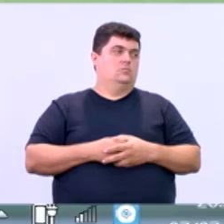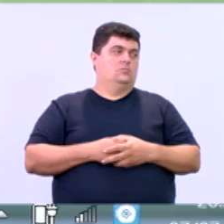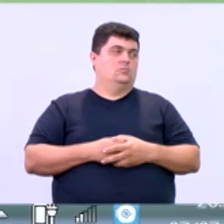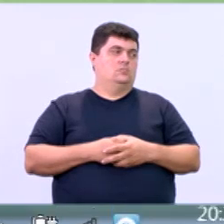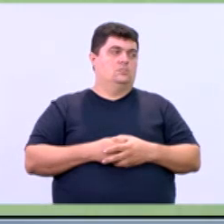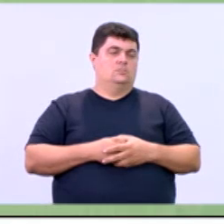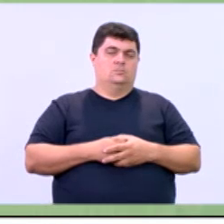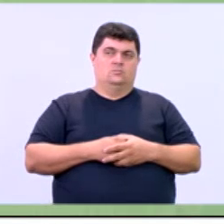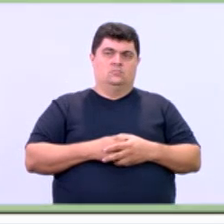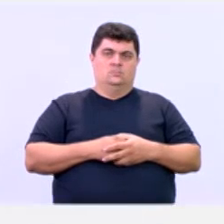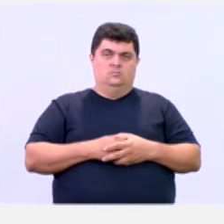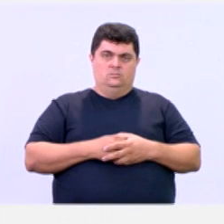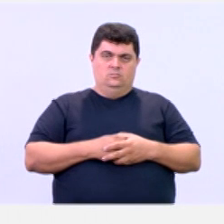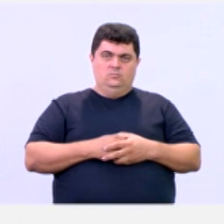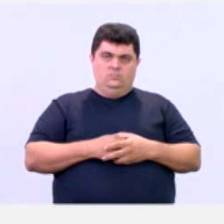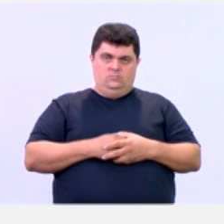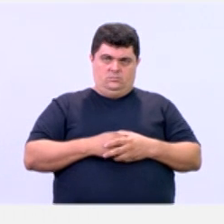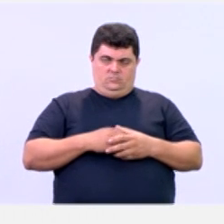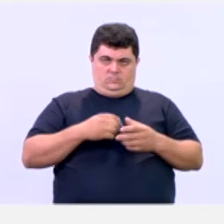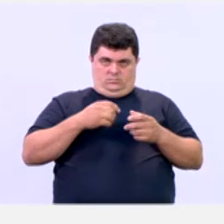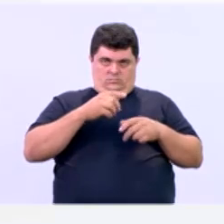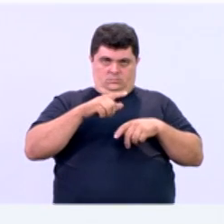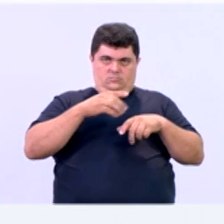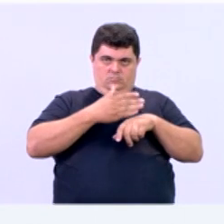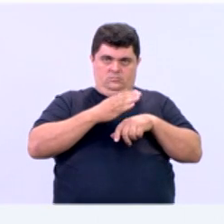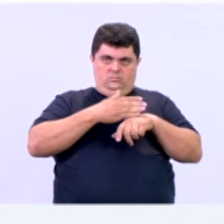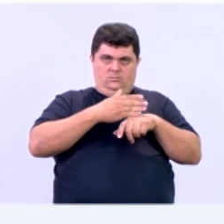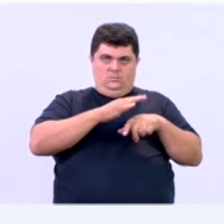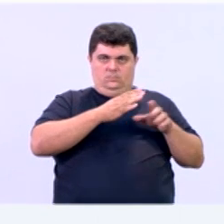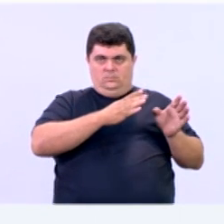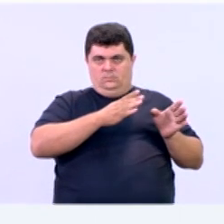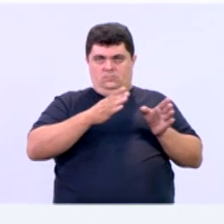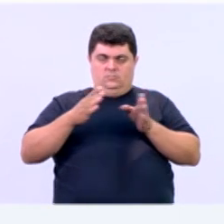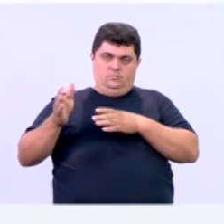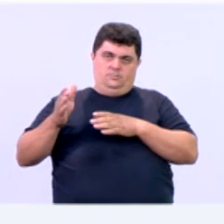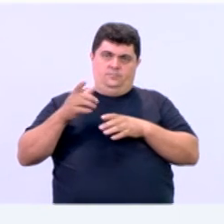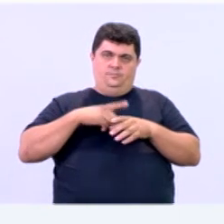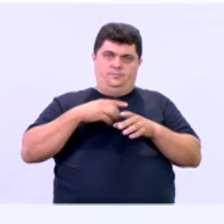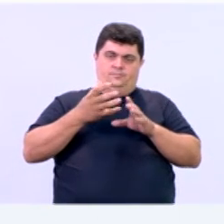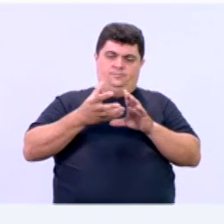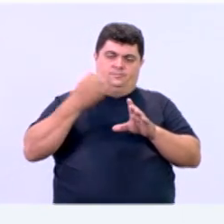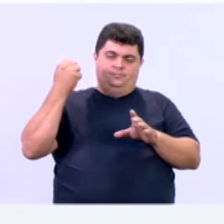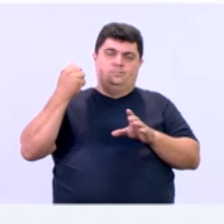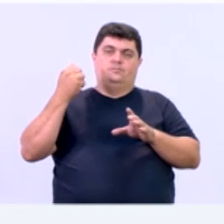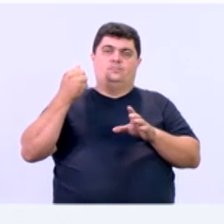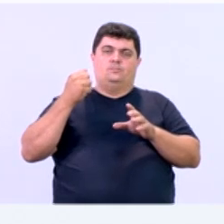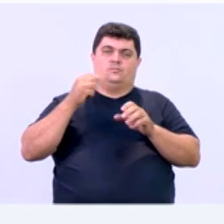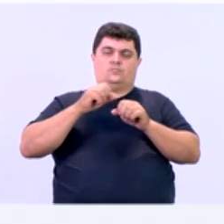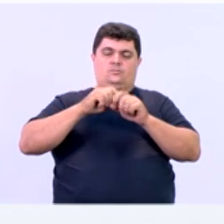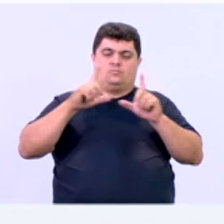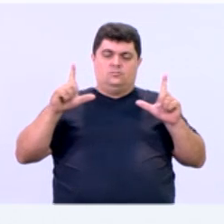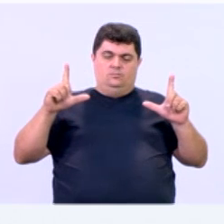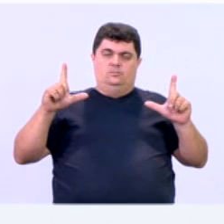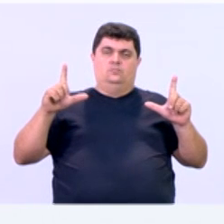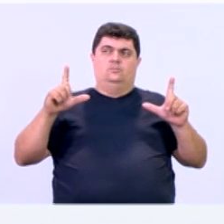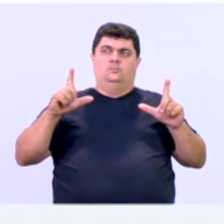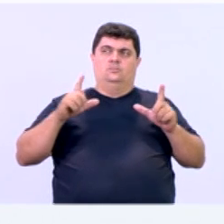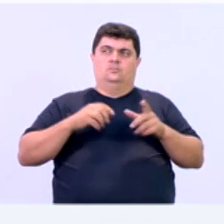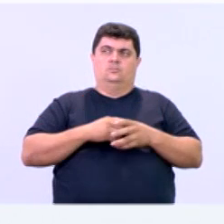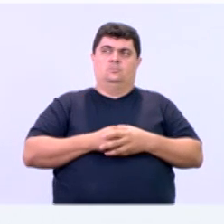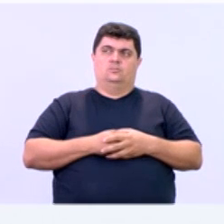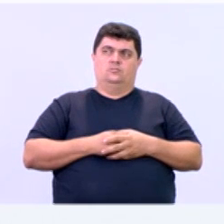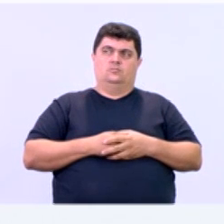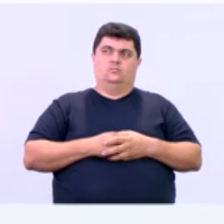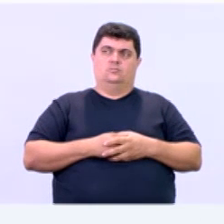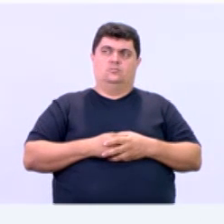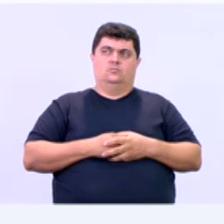a atividade de percurso, vai ter que extrair ela, do jeito que nós fizemos aqui, uma atividade